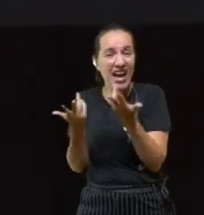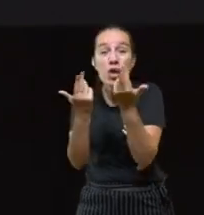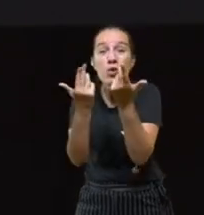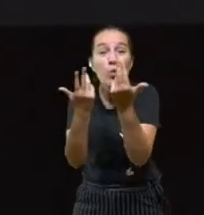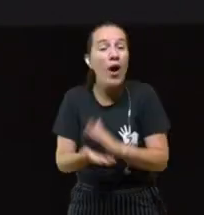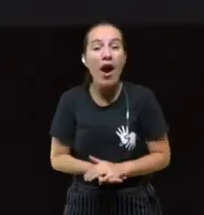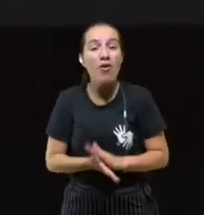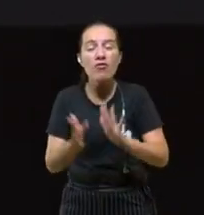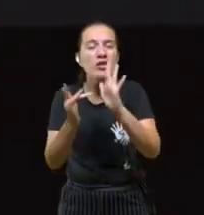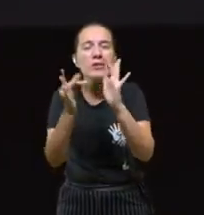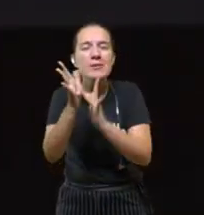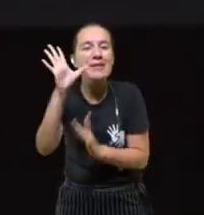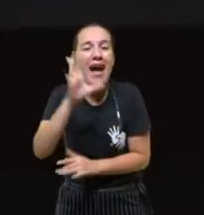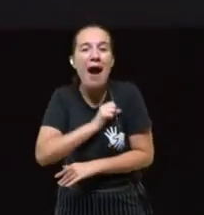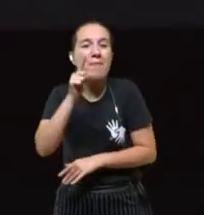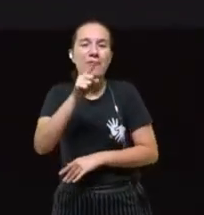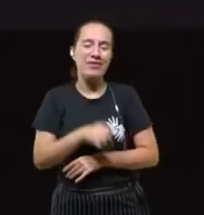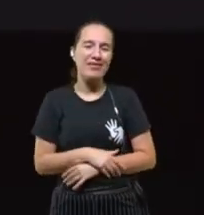você.